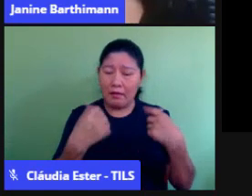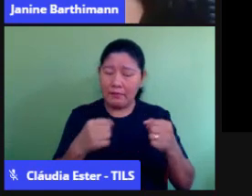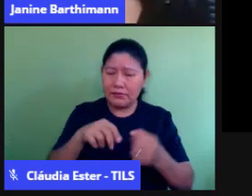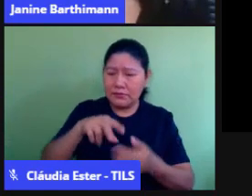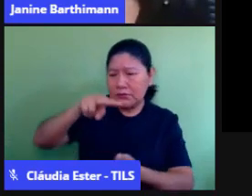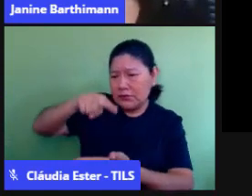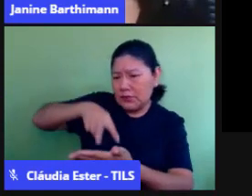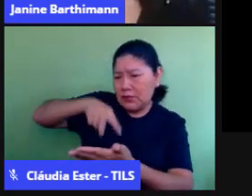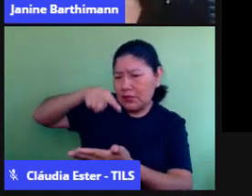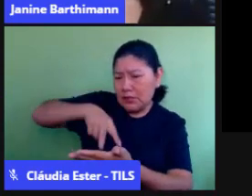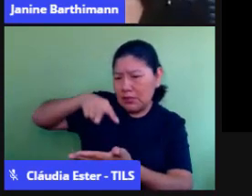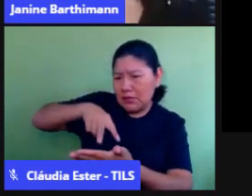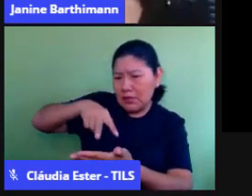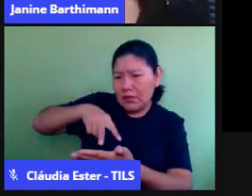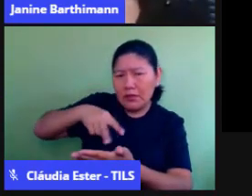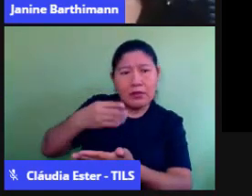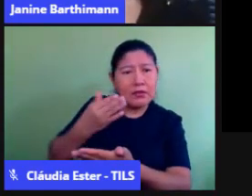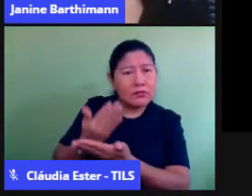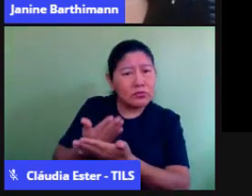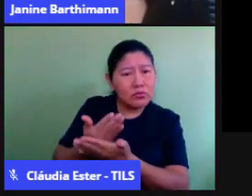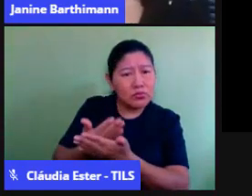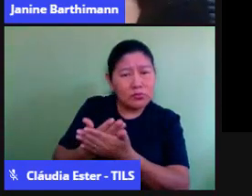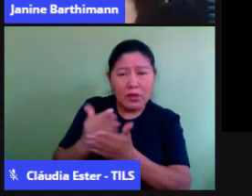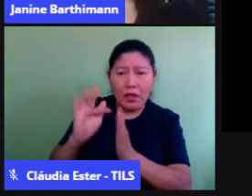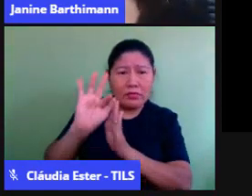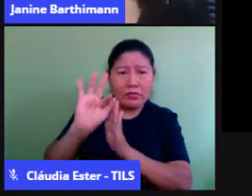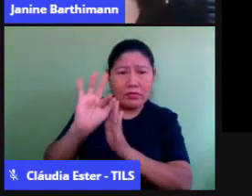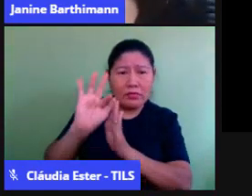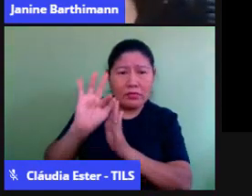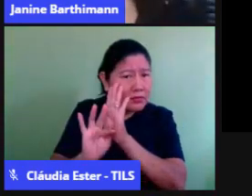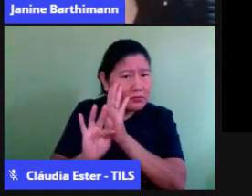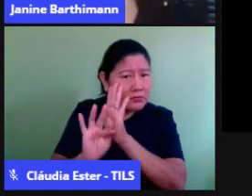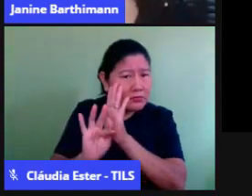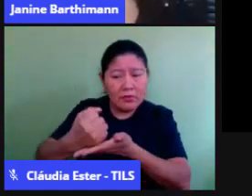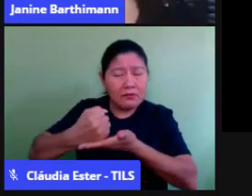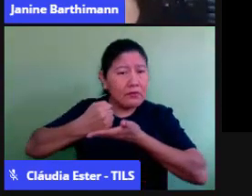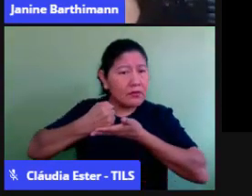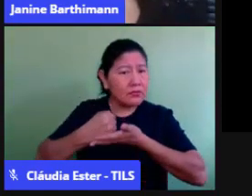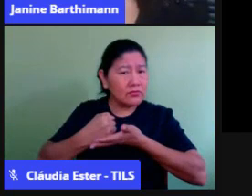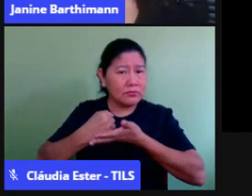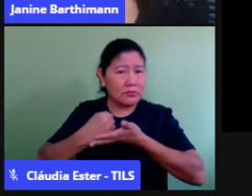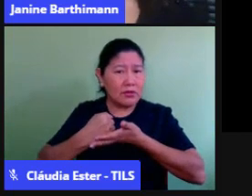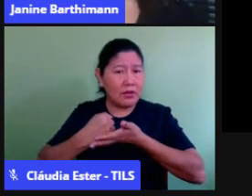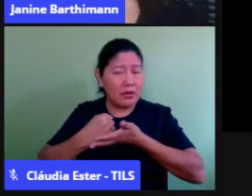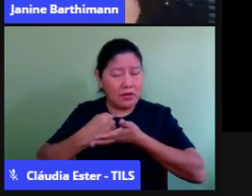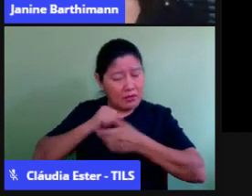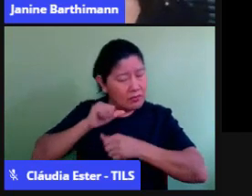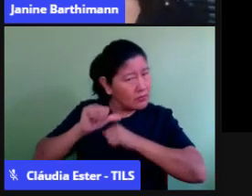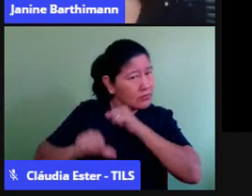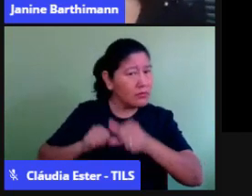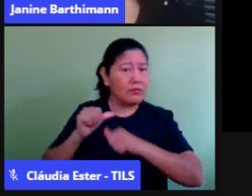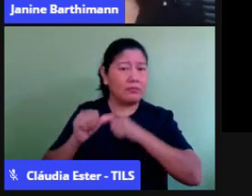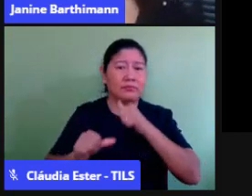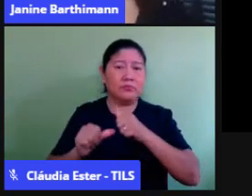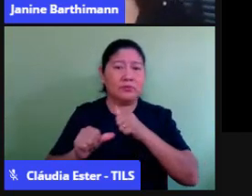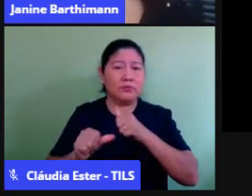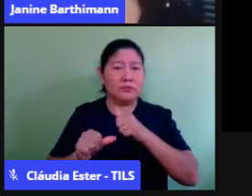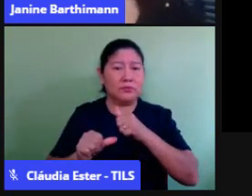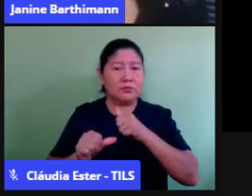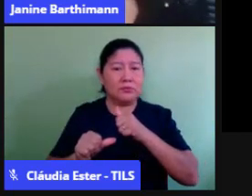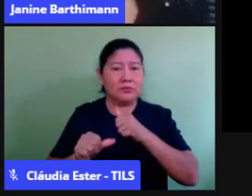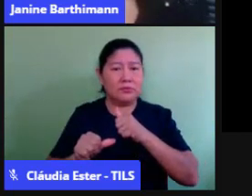leituras, teorias, para que, com uma forma, não vou dizer de conforto diante da crise, mas de entender a